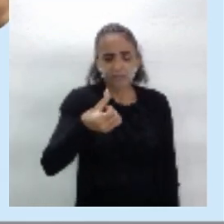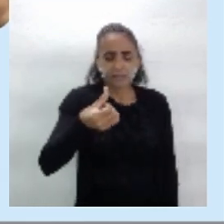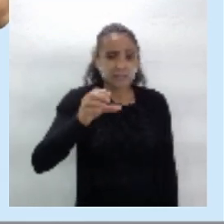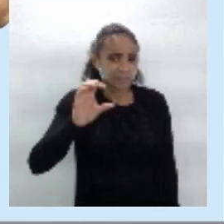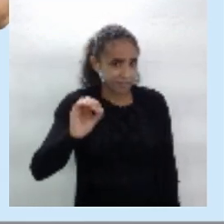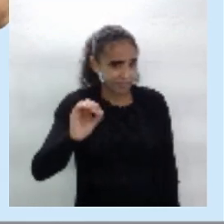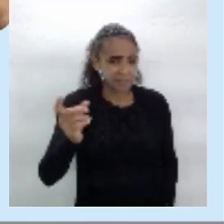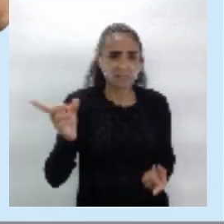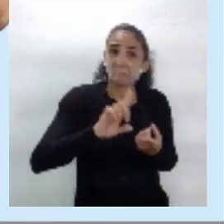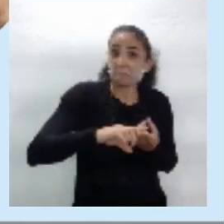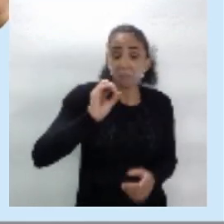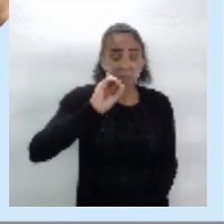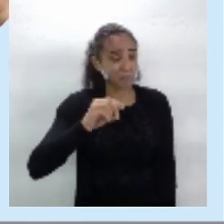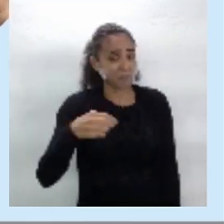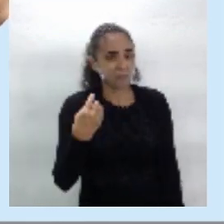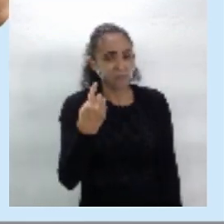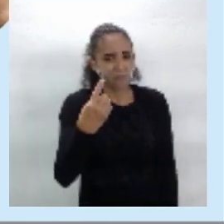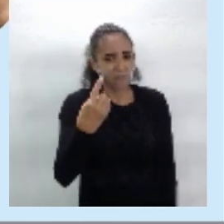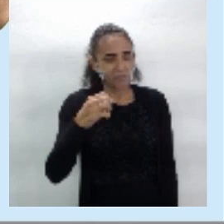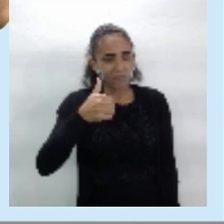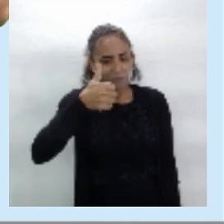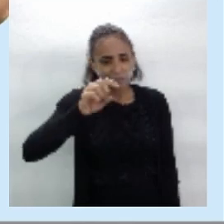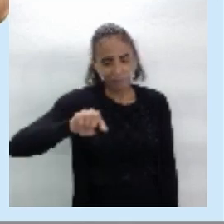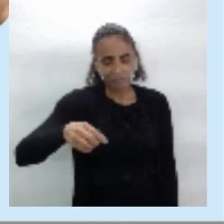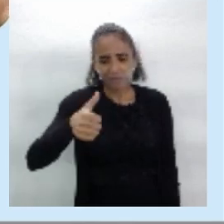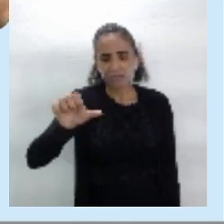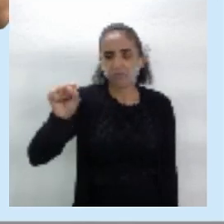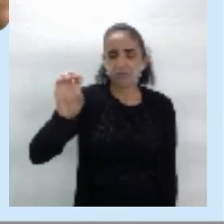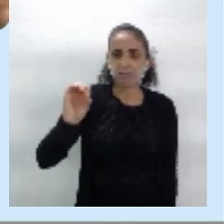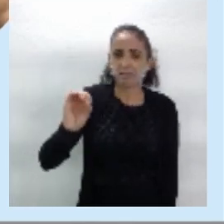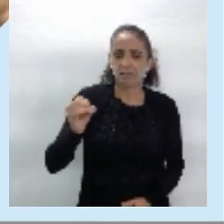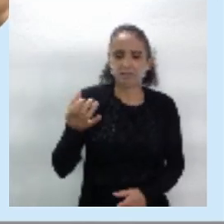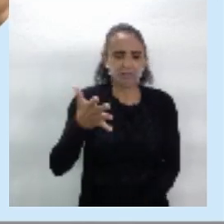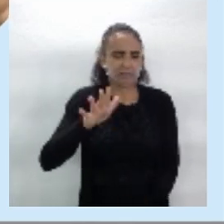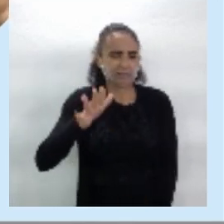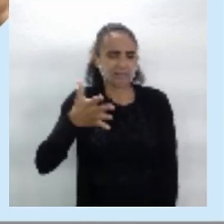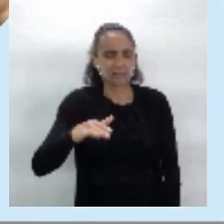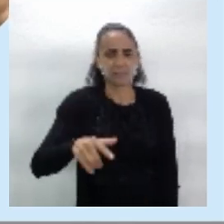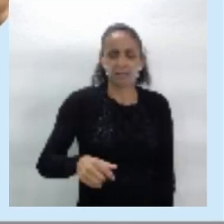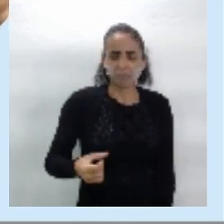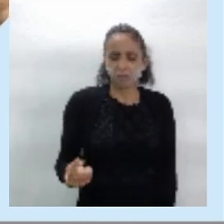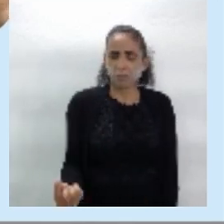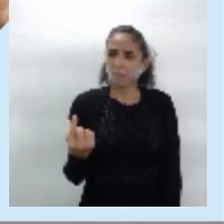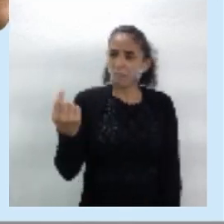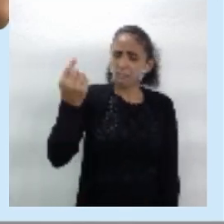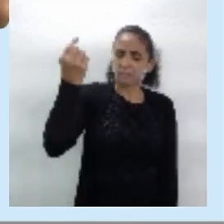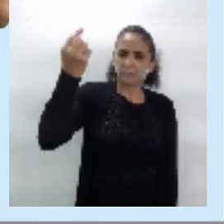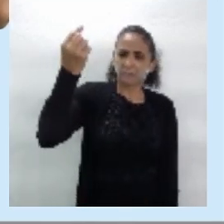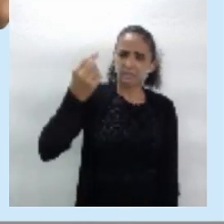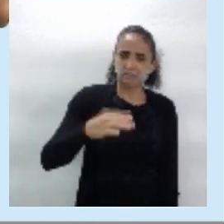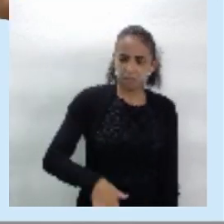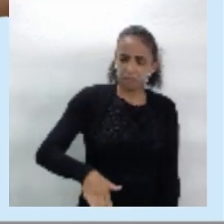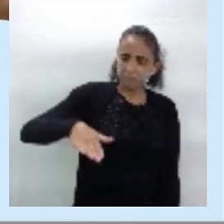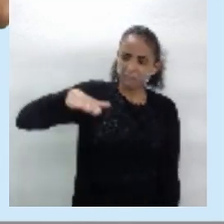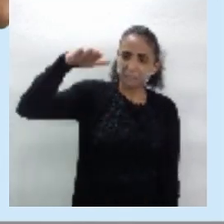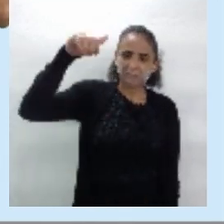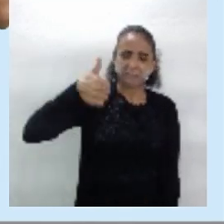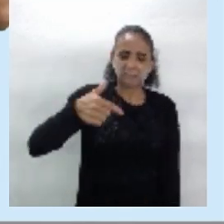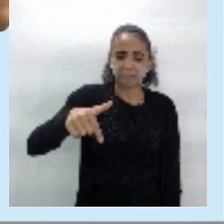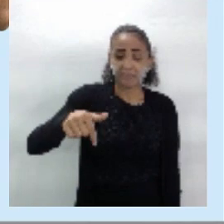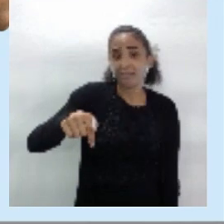é 1,80 m. Qual o tamanho padrão? 1,70 m, vamos dizer assim. Então, a gente está